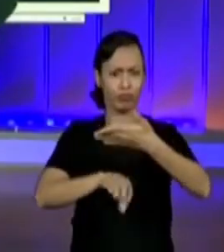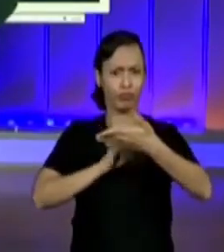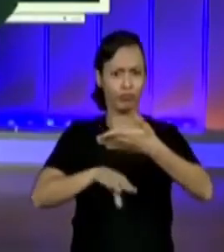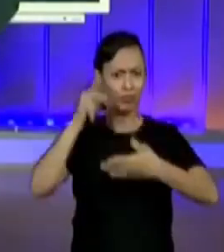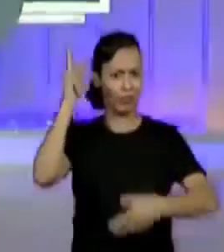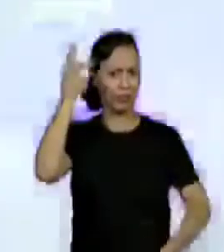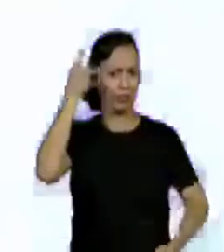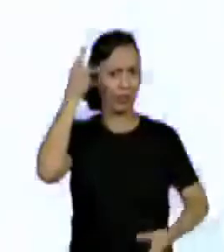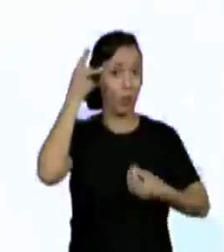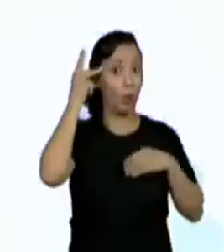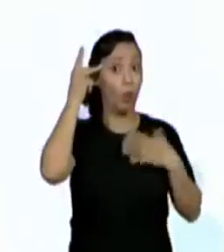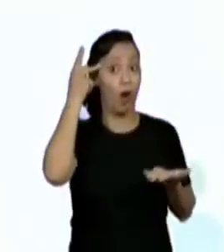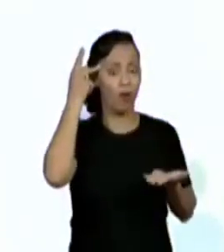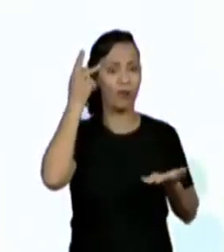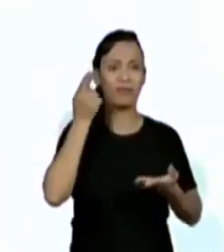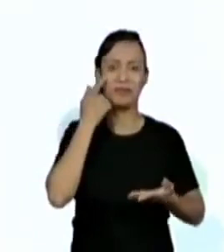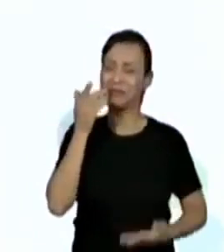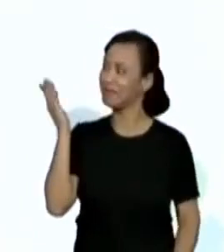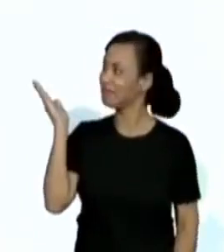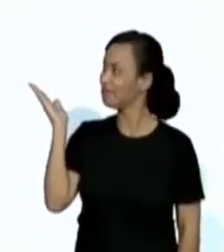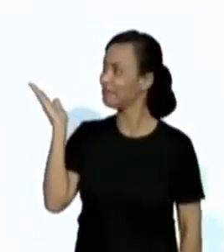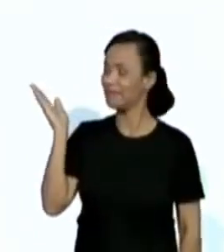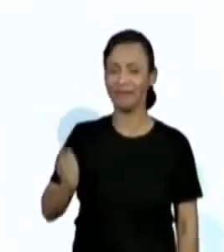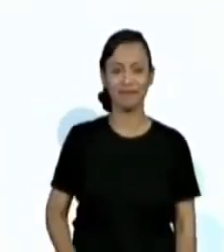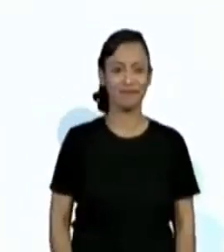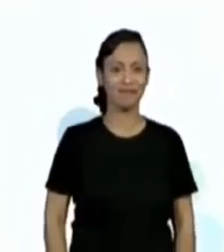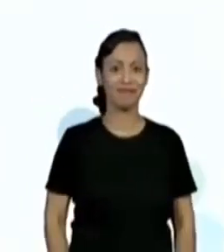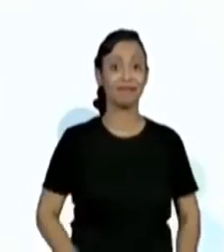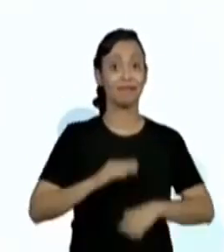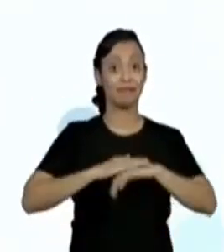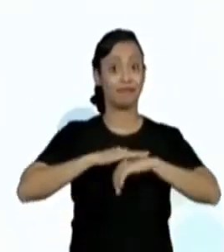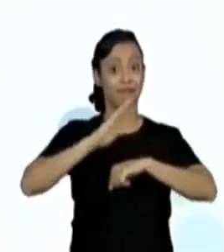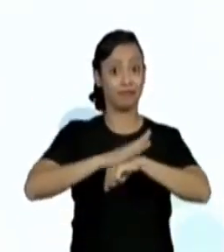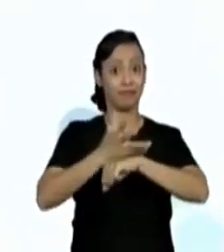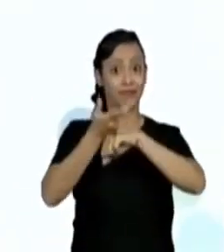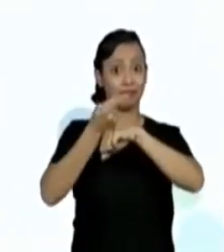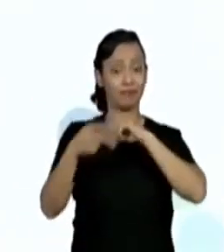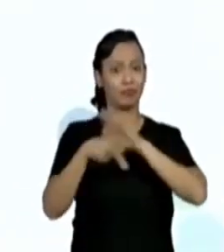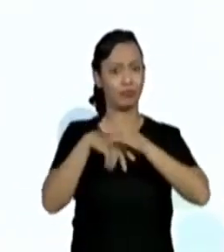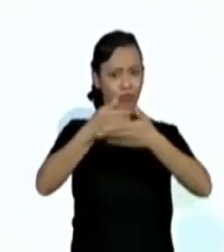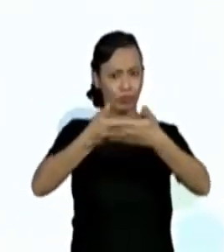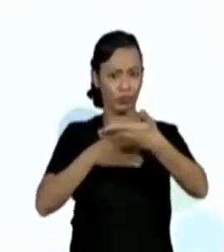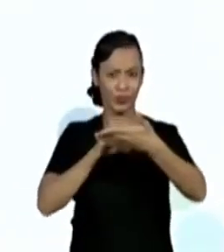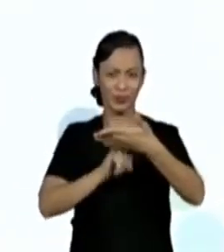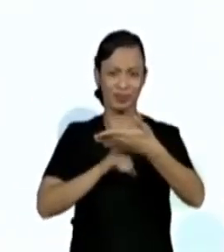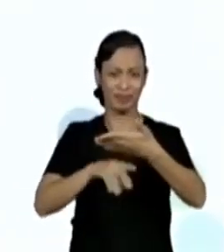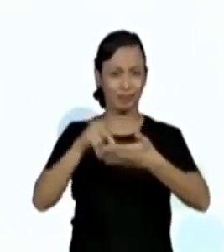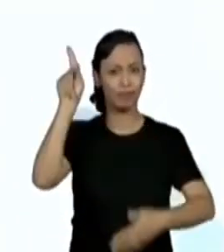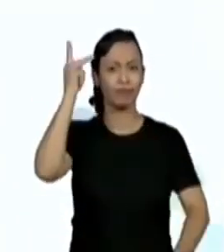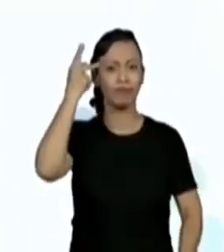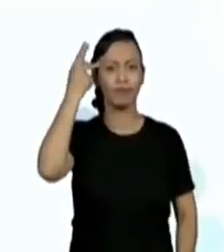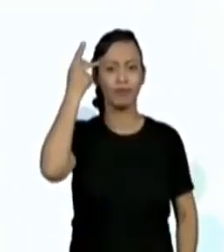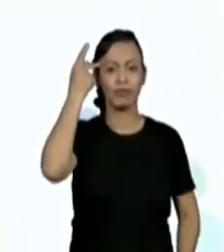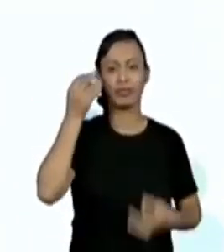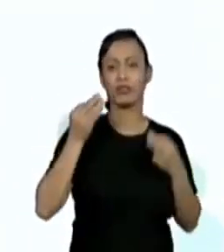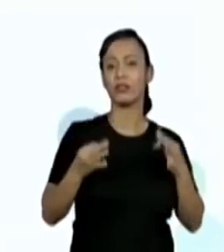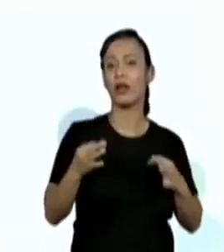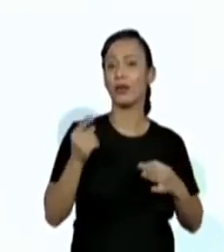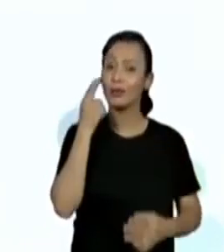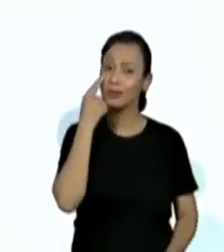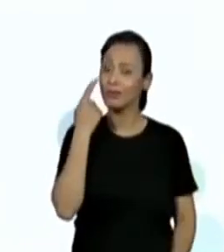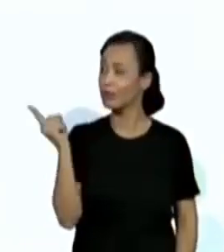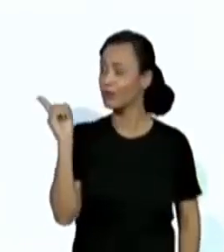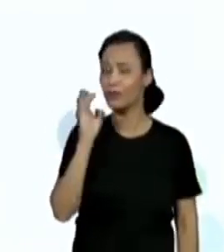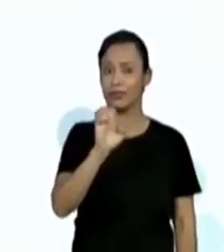vamos lá a habilidade do currículo Paulista sobre a qual se baseia essa aula é a seguinte